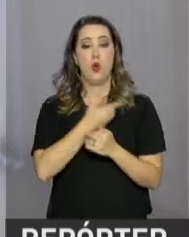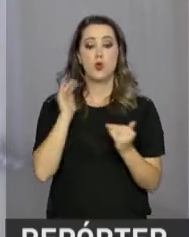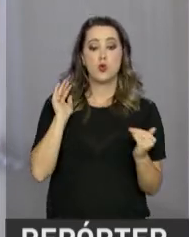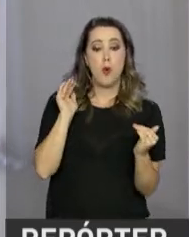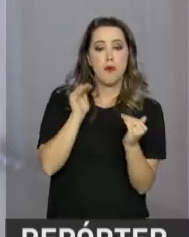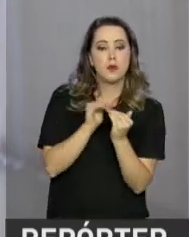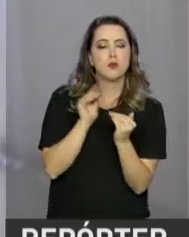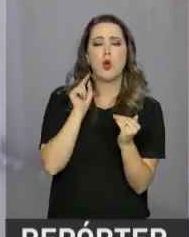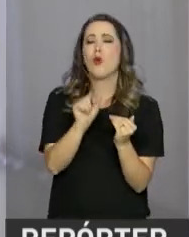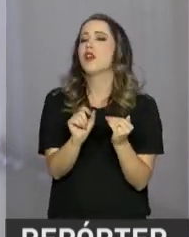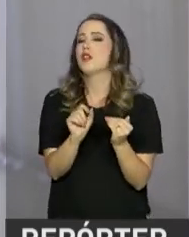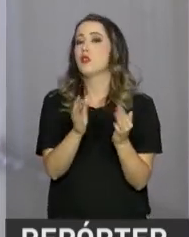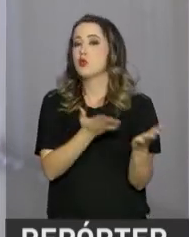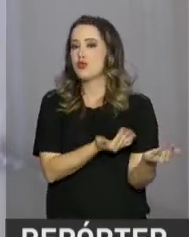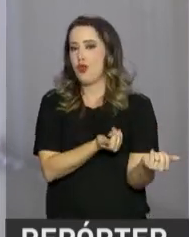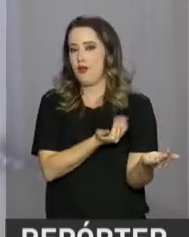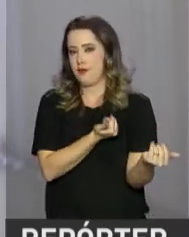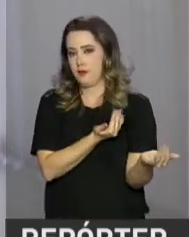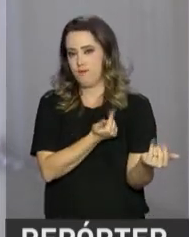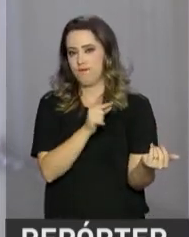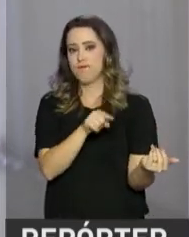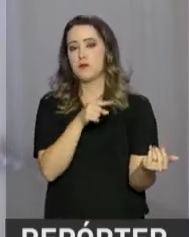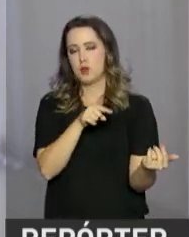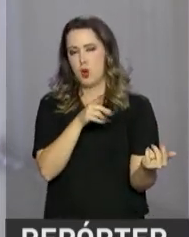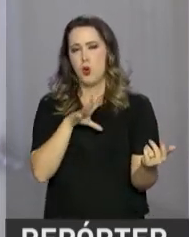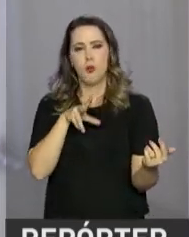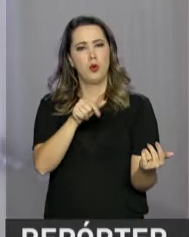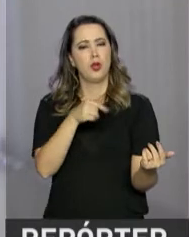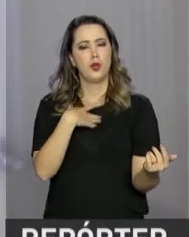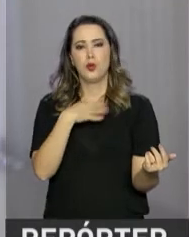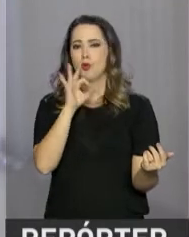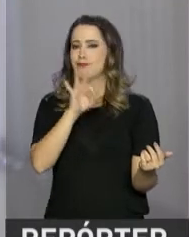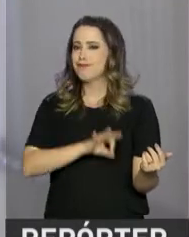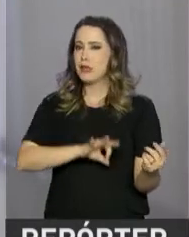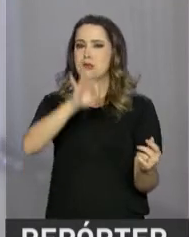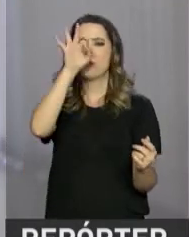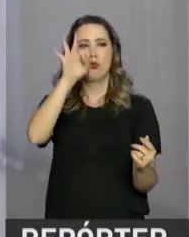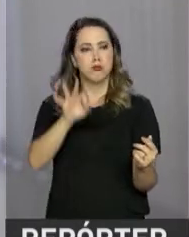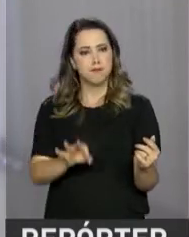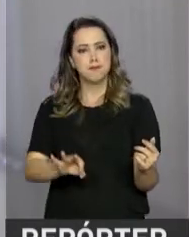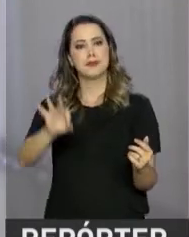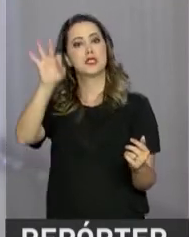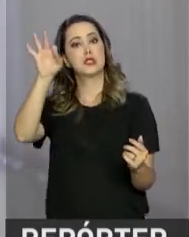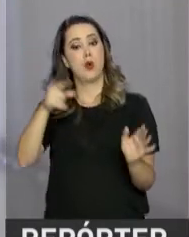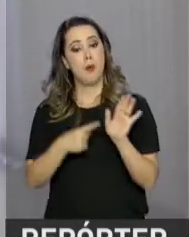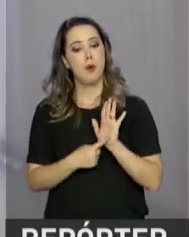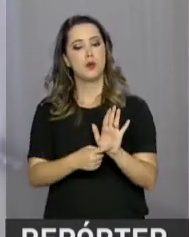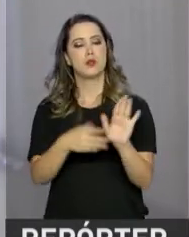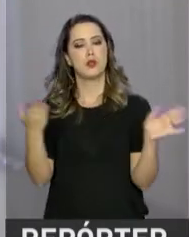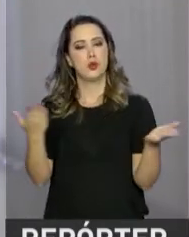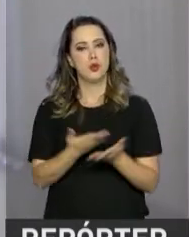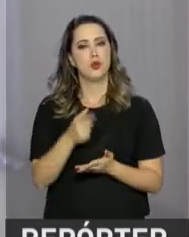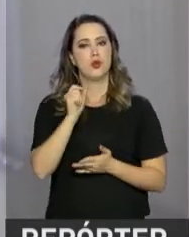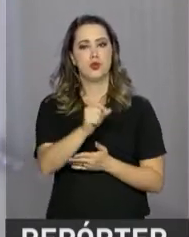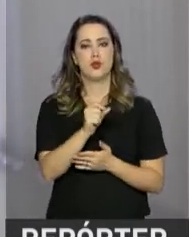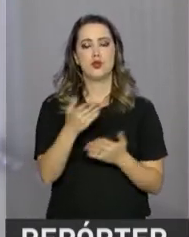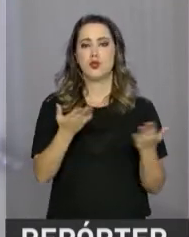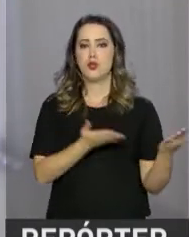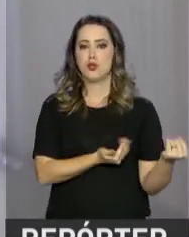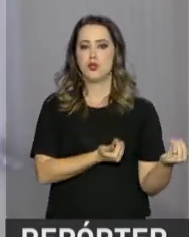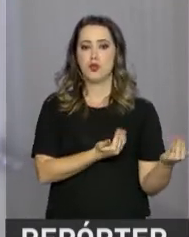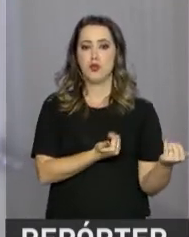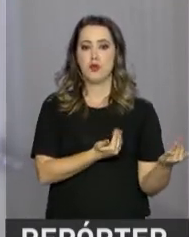será sobretudo a juventude porque todas as estatísticas apontam hoje que os jovens entre 18